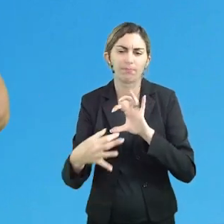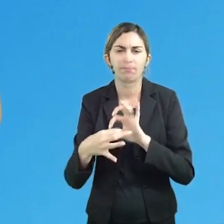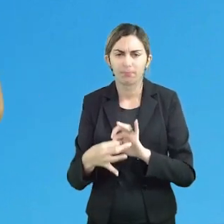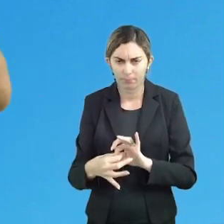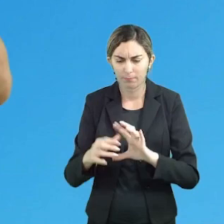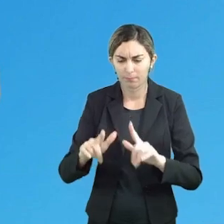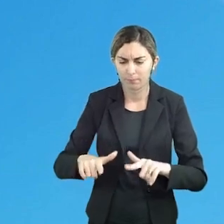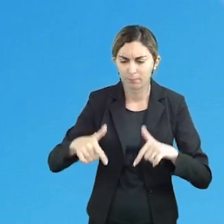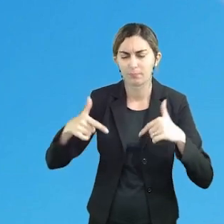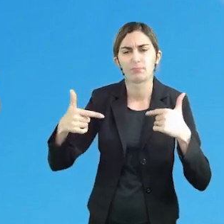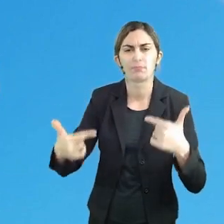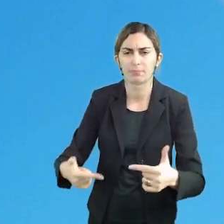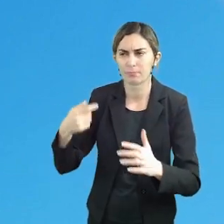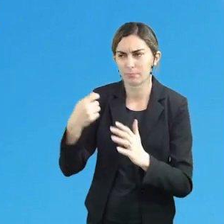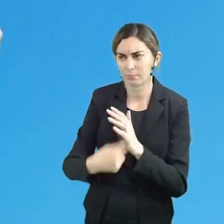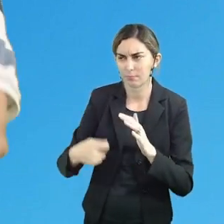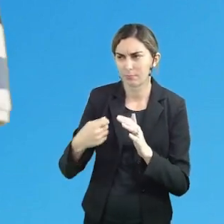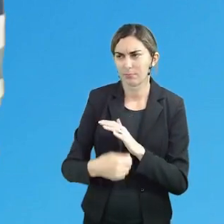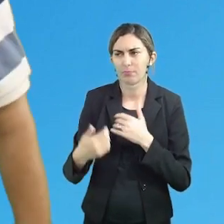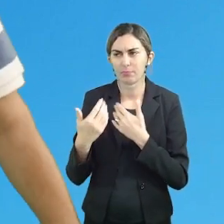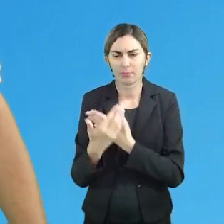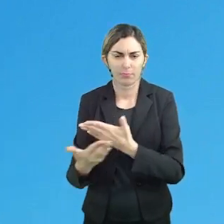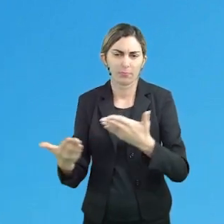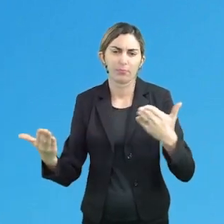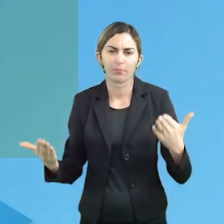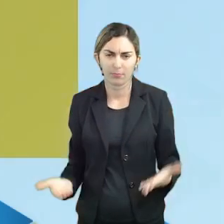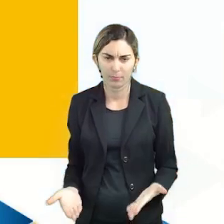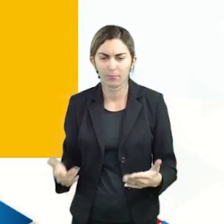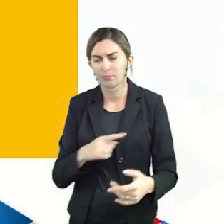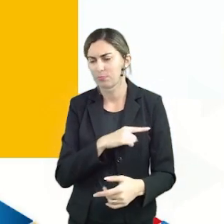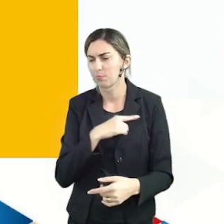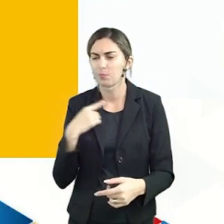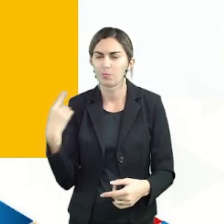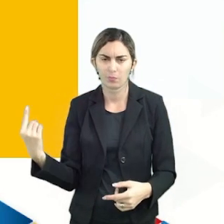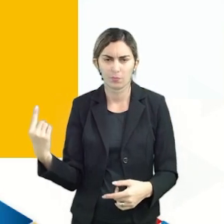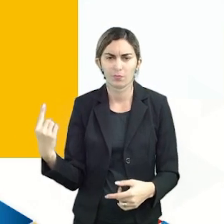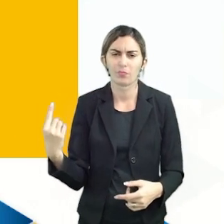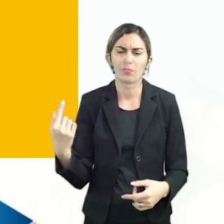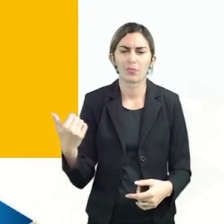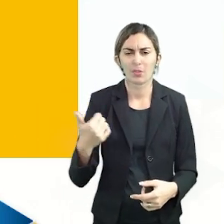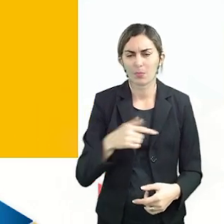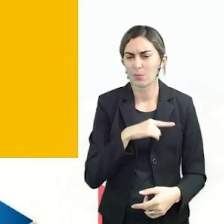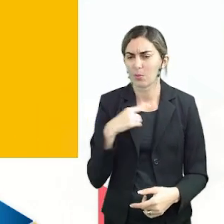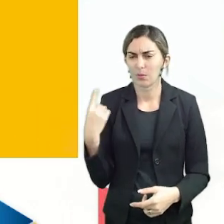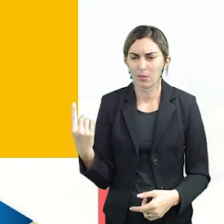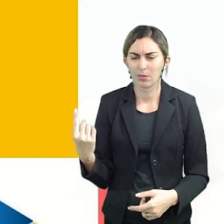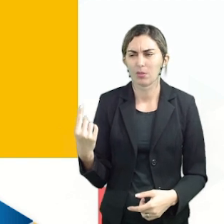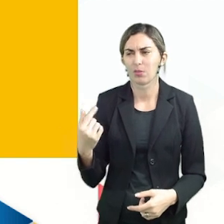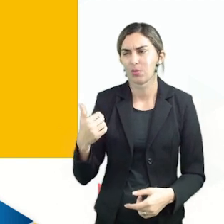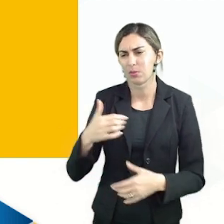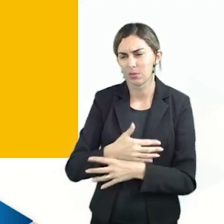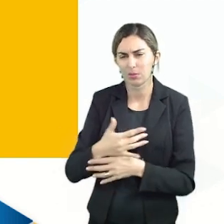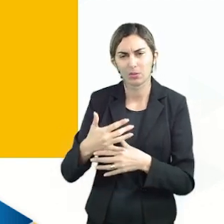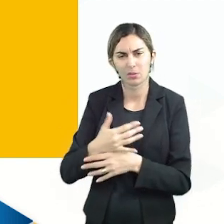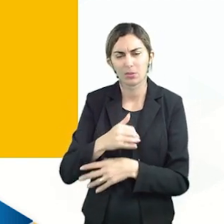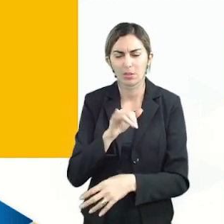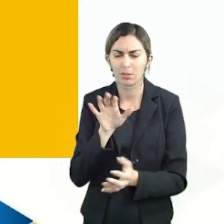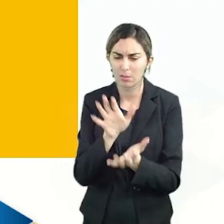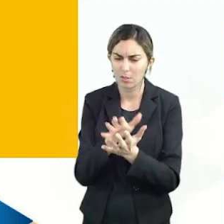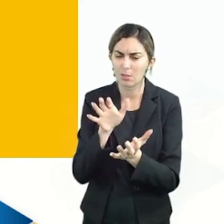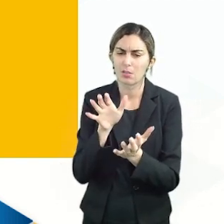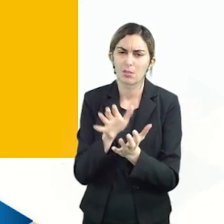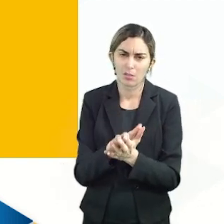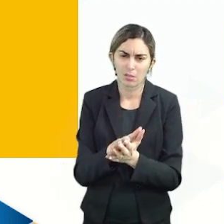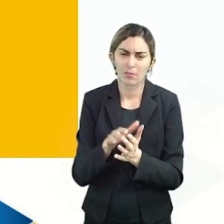essa ação, a essa luta. E aqui, falecimento dele. Dom Helder faleceu na cidade do